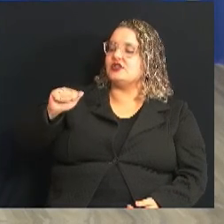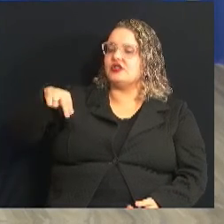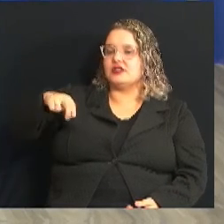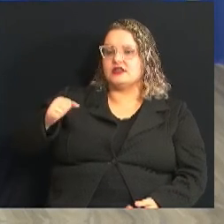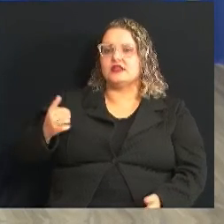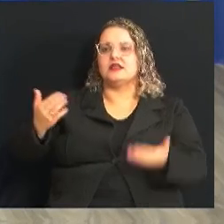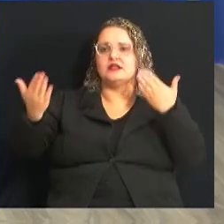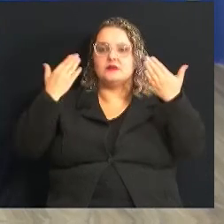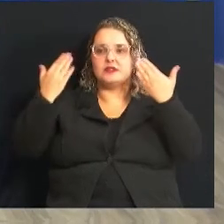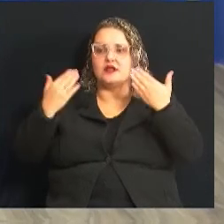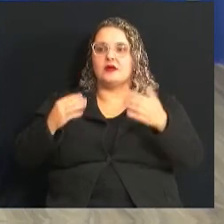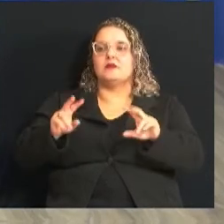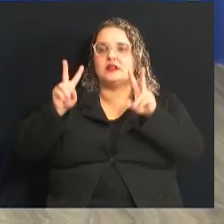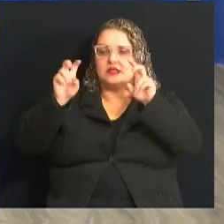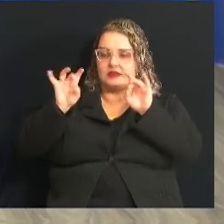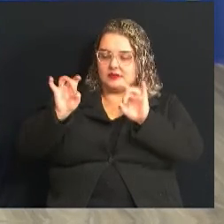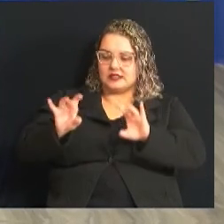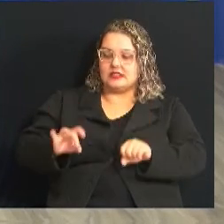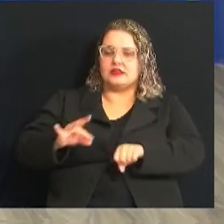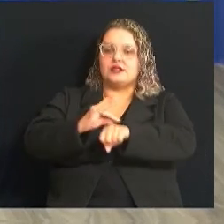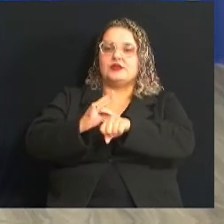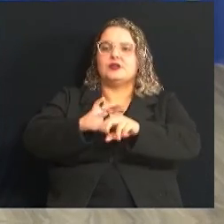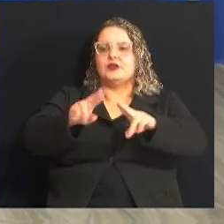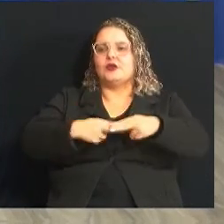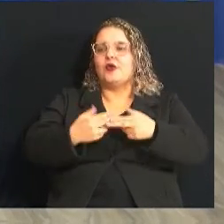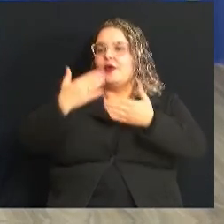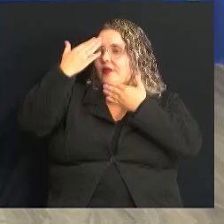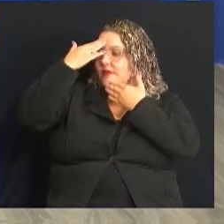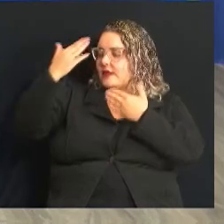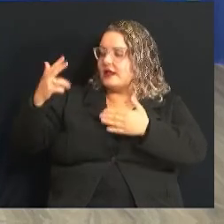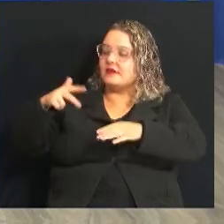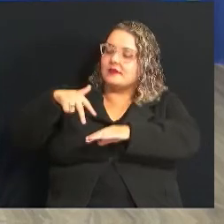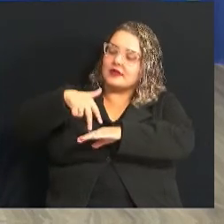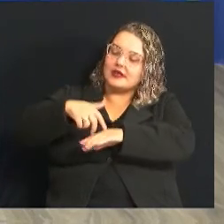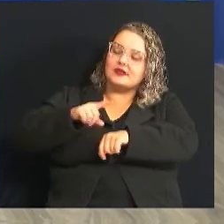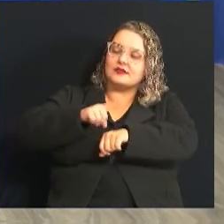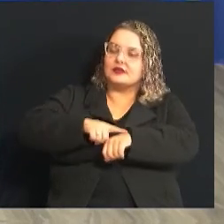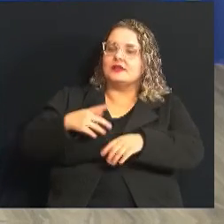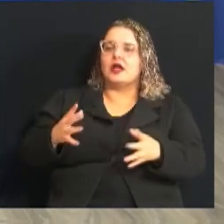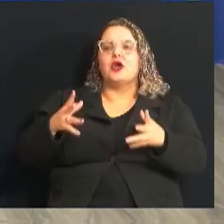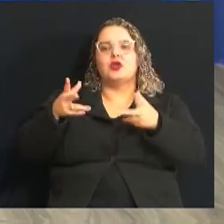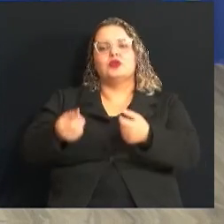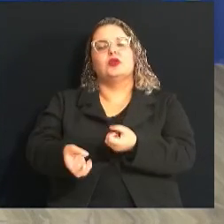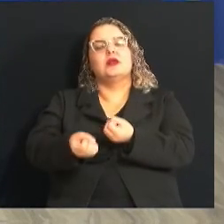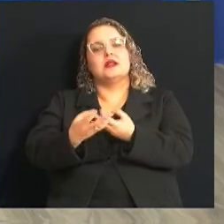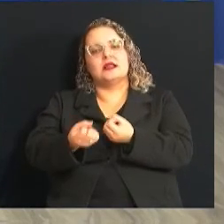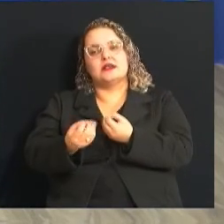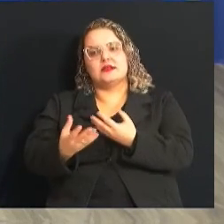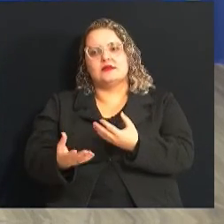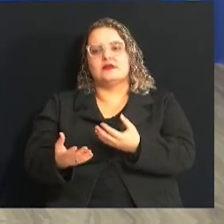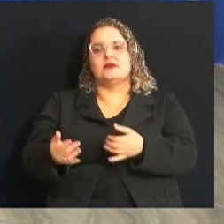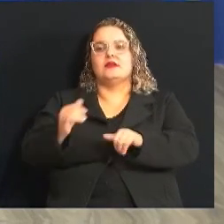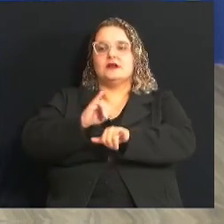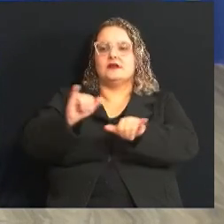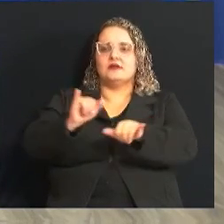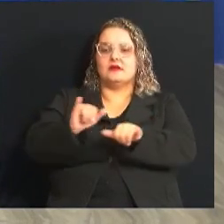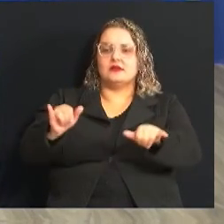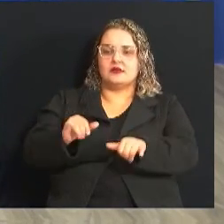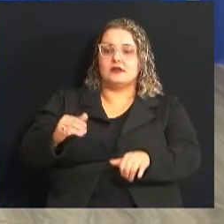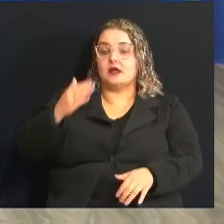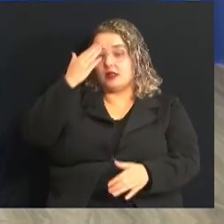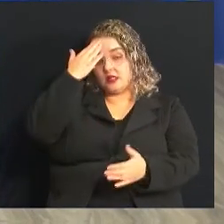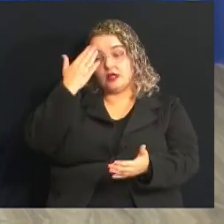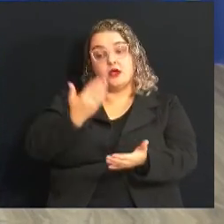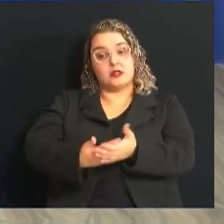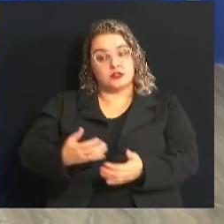luto, muito obrigado novamente pela disponibilidade do seu tempo. Todas as informações que foram trazidas aqui, acredito que de